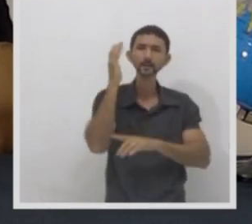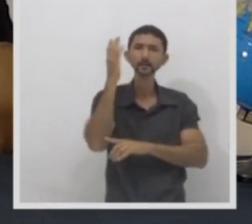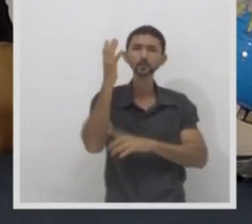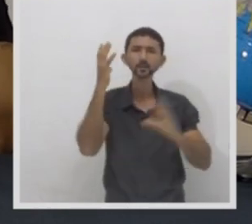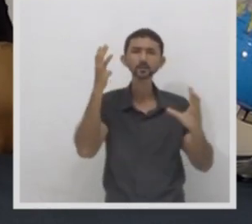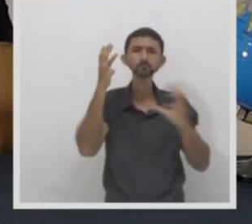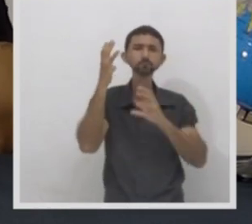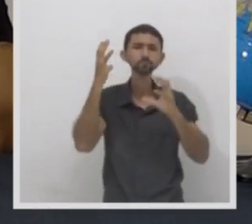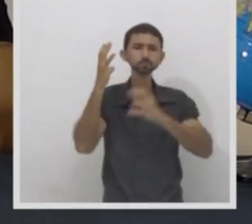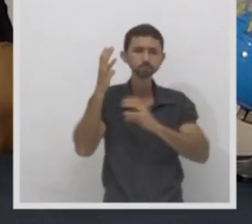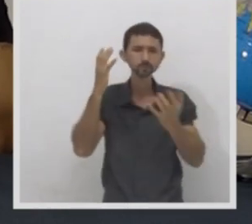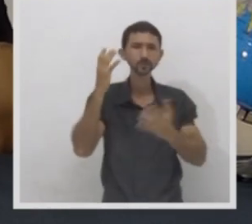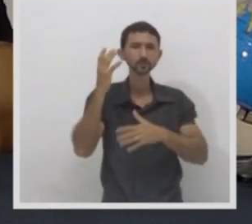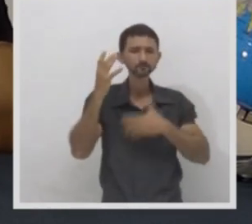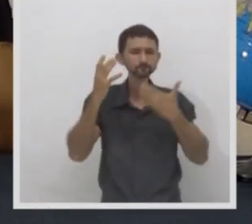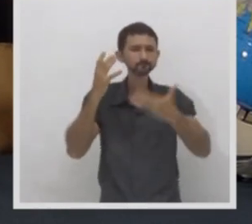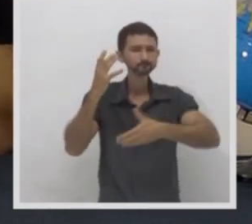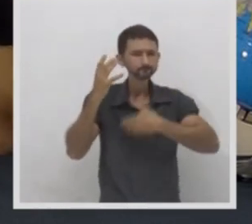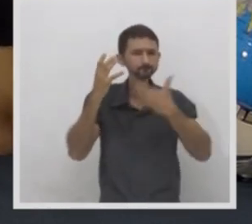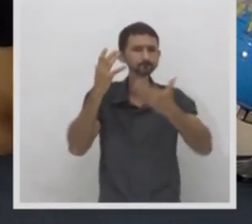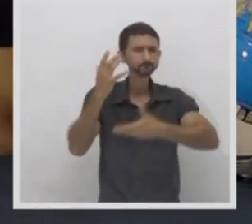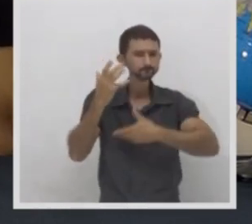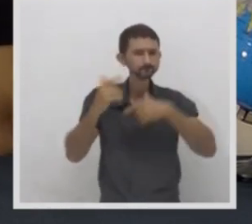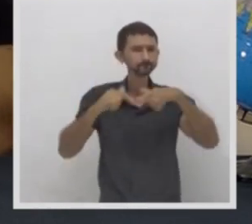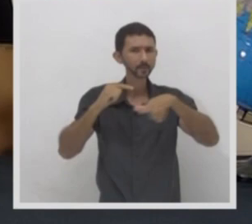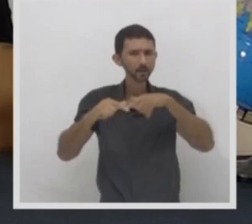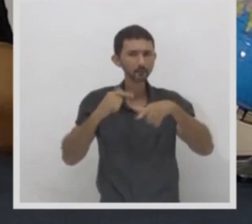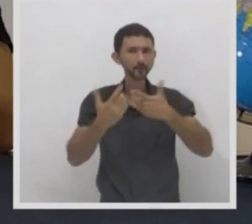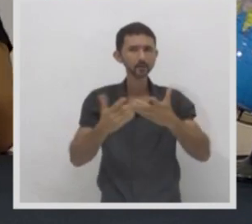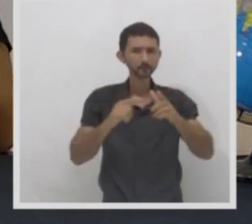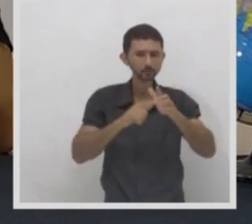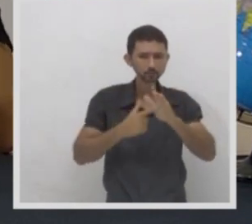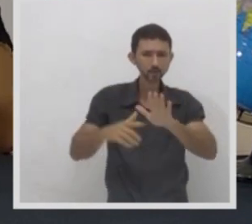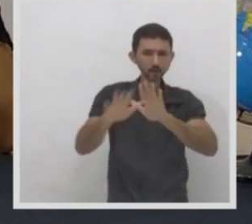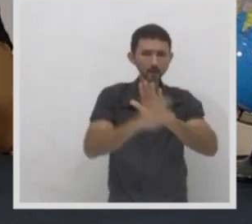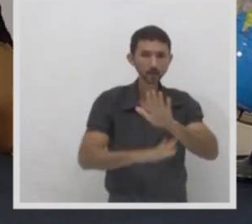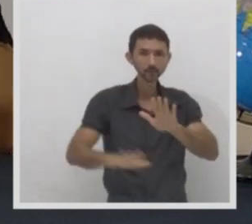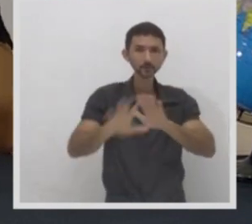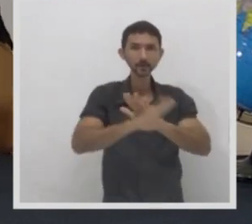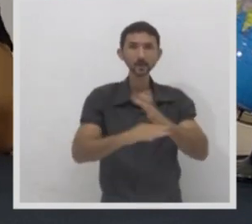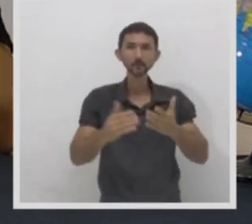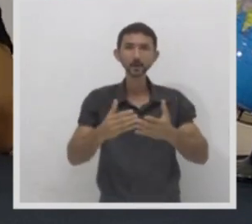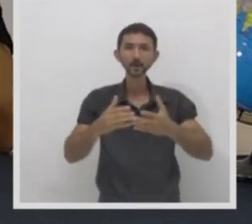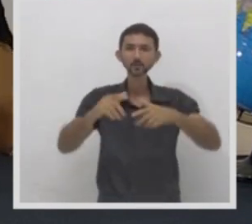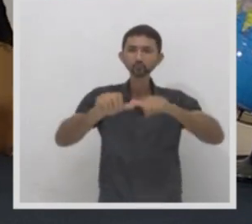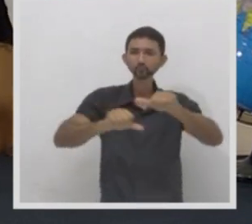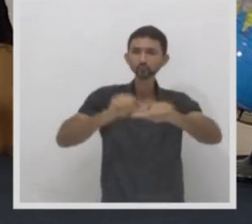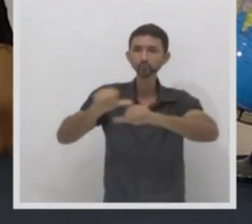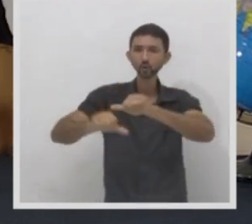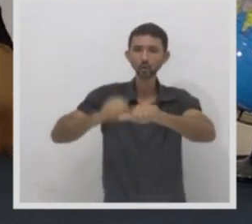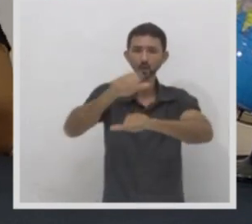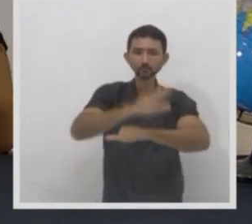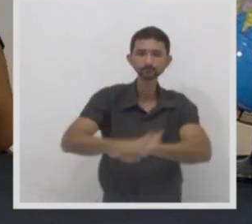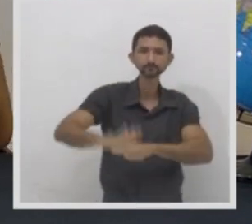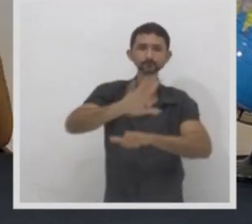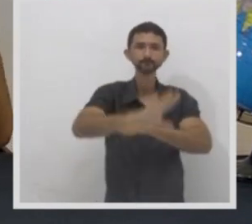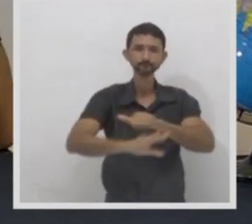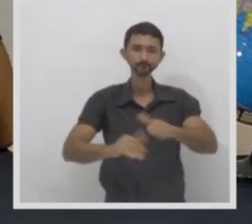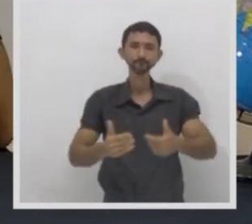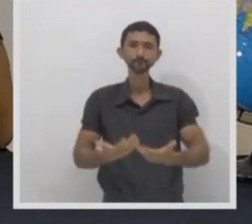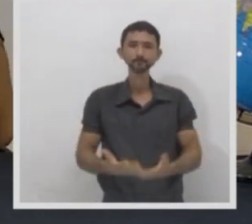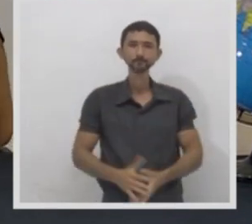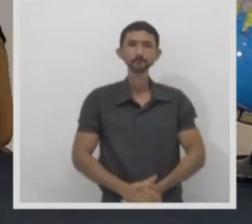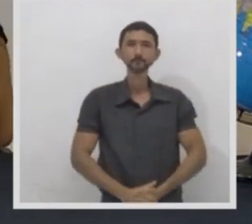forma mais intensa, né? Mostrando que esse espaço ele começa a ser mais transformado. Bom,